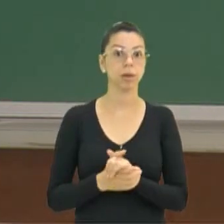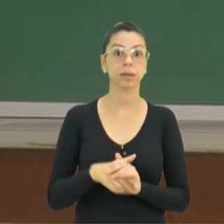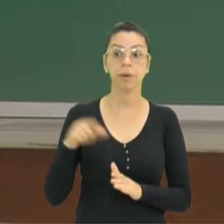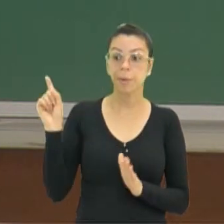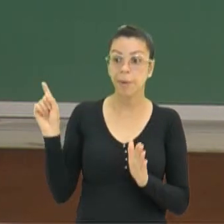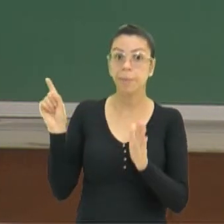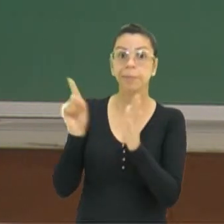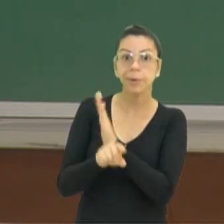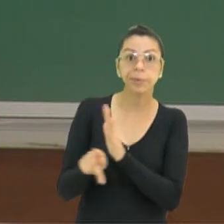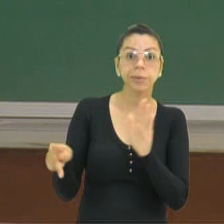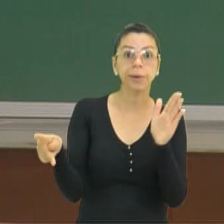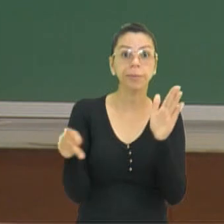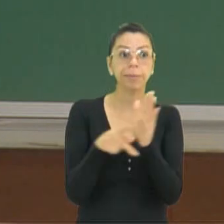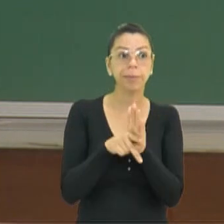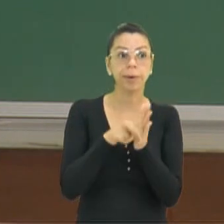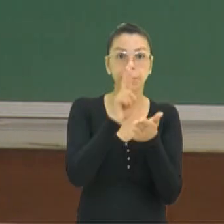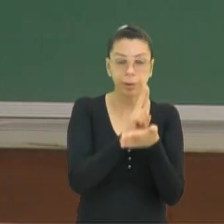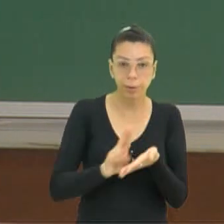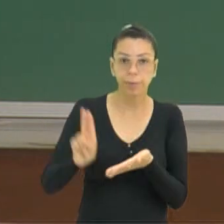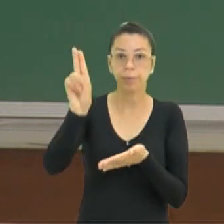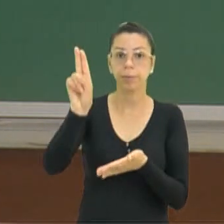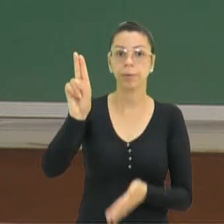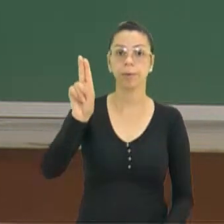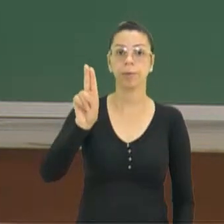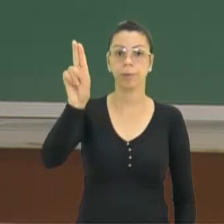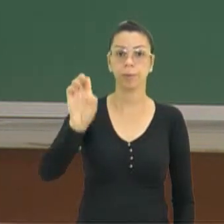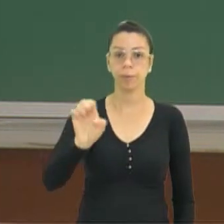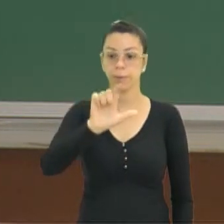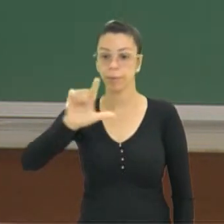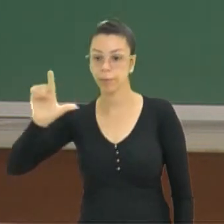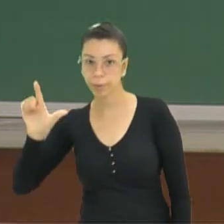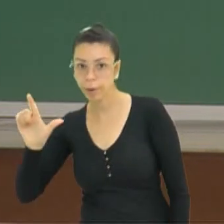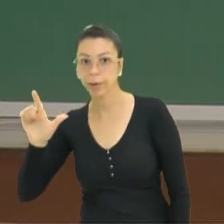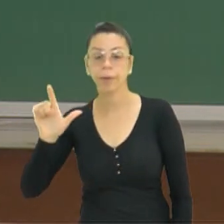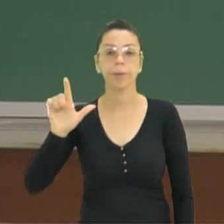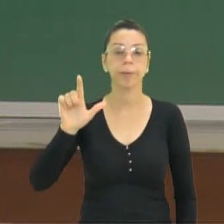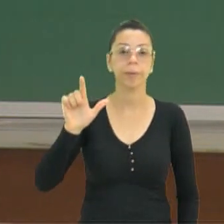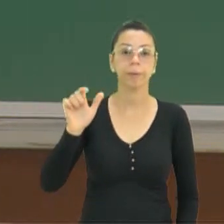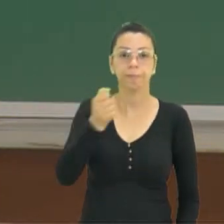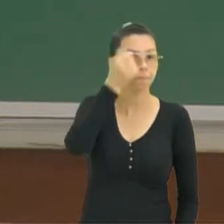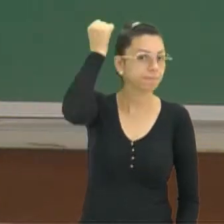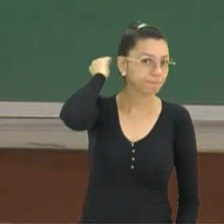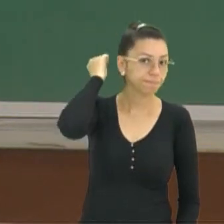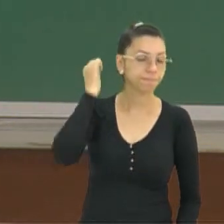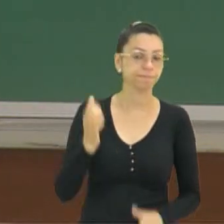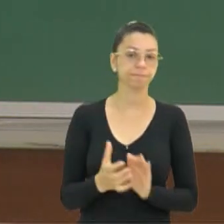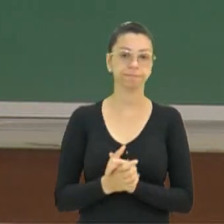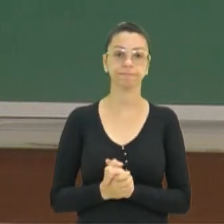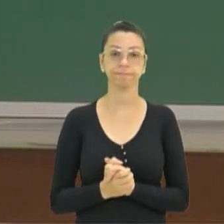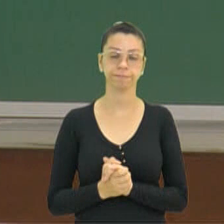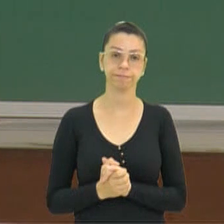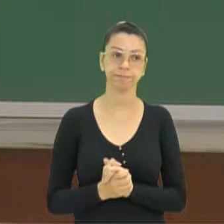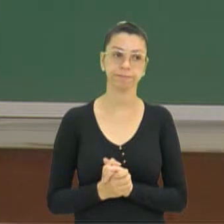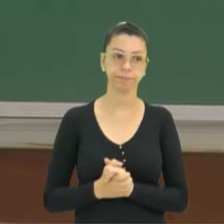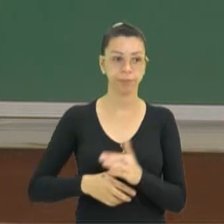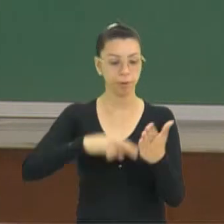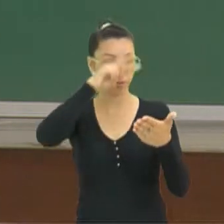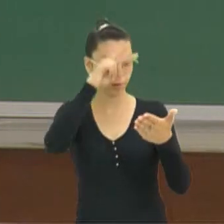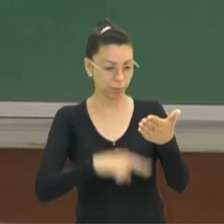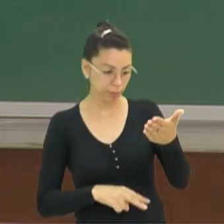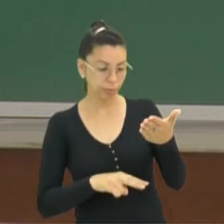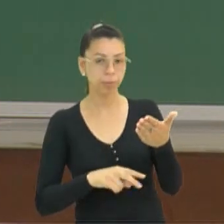UEL. A galera aí que pretende prestar vestibular para a UEL, tá? Temos uma questão para vocês aqui. Leitura do